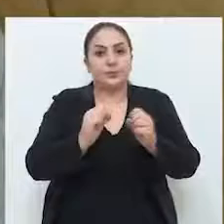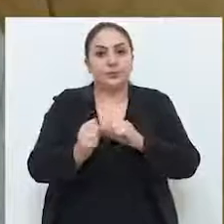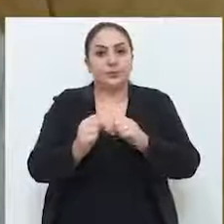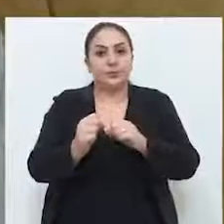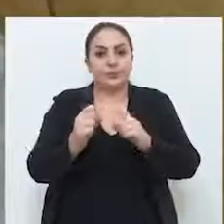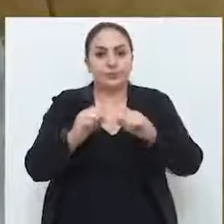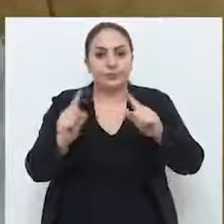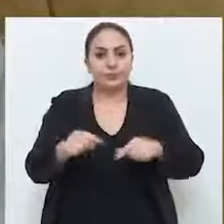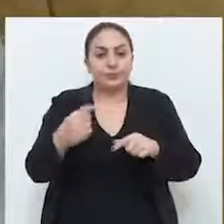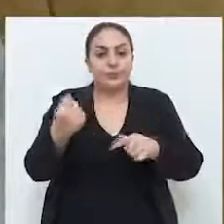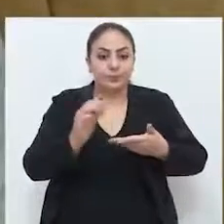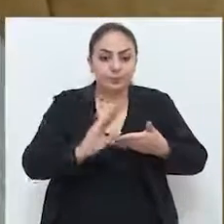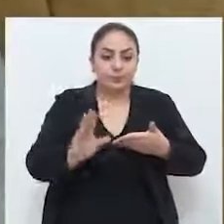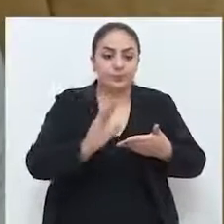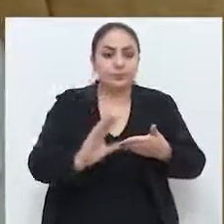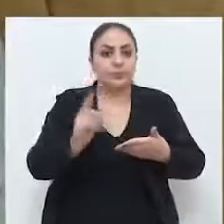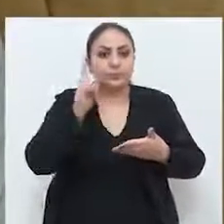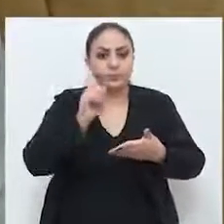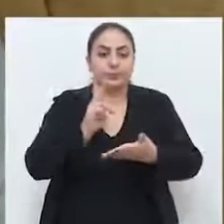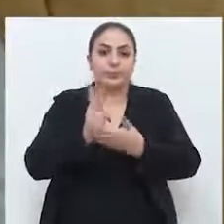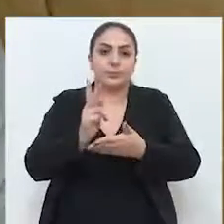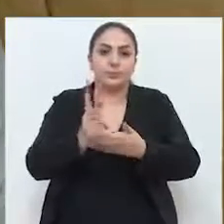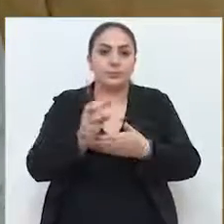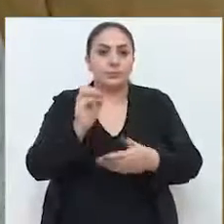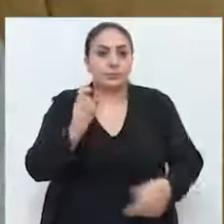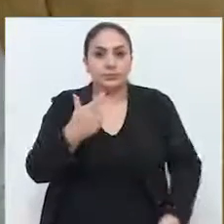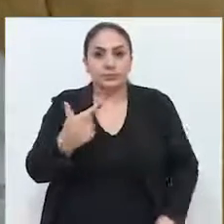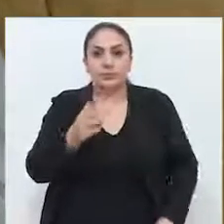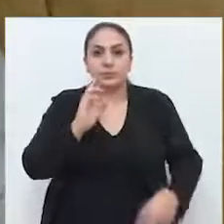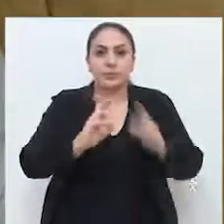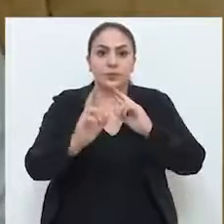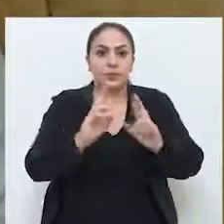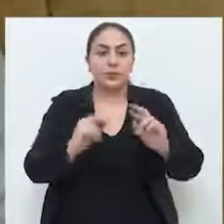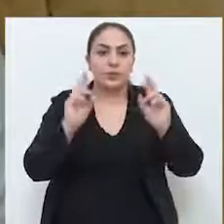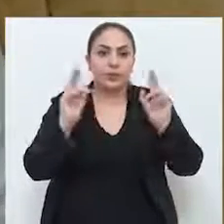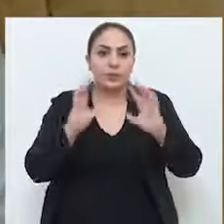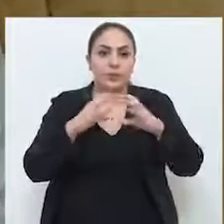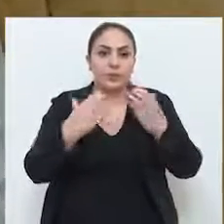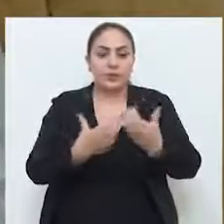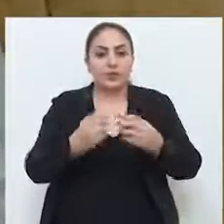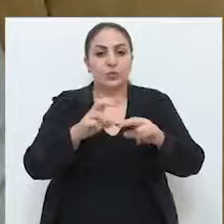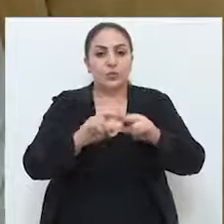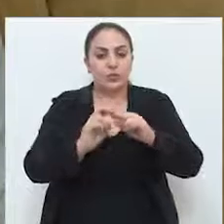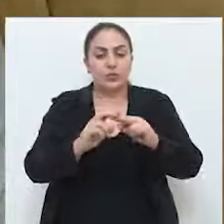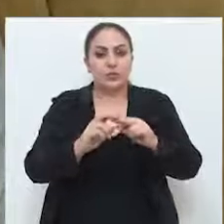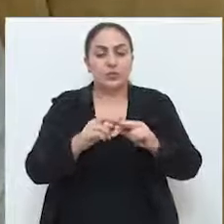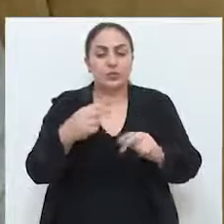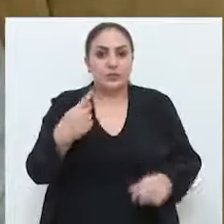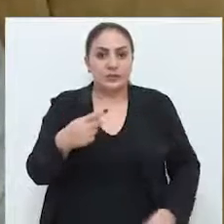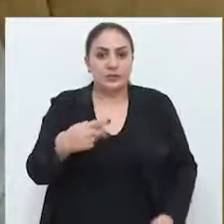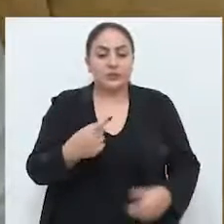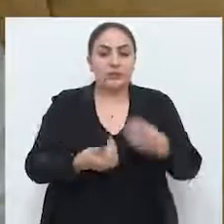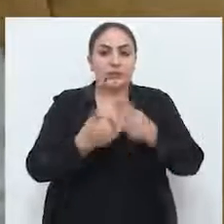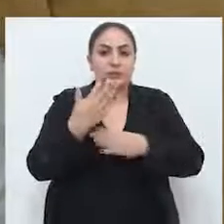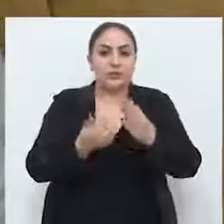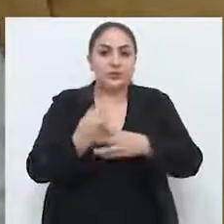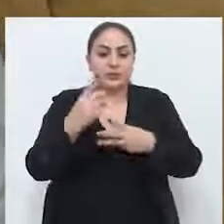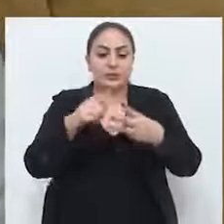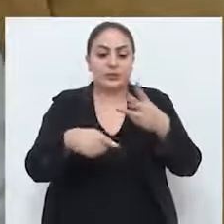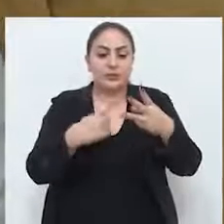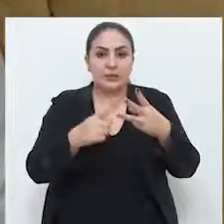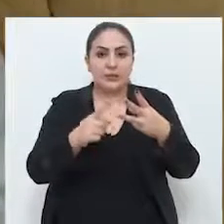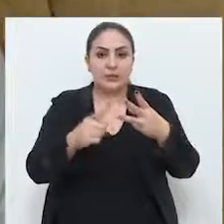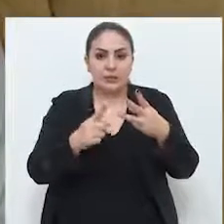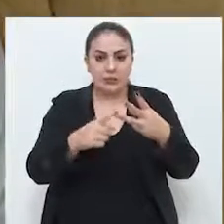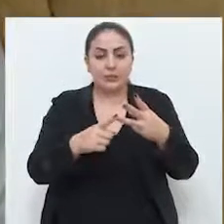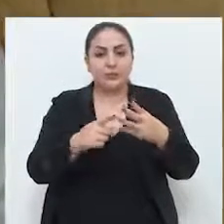público precisa tirar recursos próprios para manter, sem dar aquele resultado esperado para a comunidade. Então, essa questão da criação do terceiro